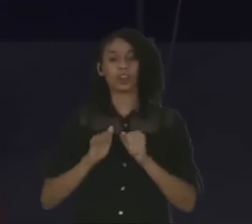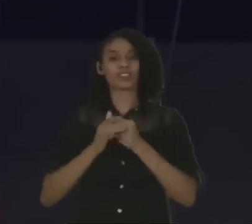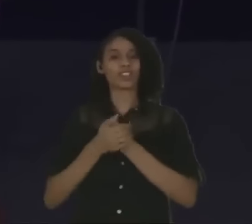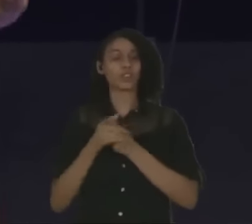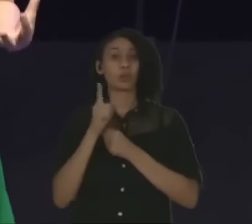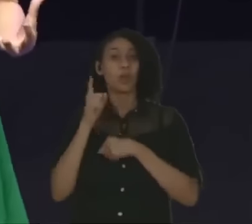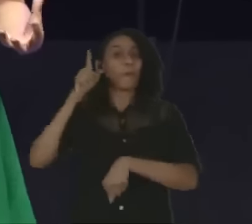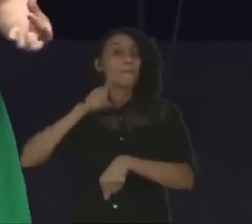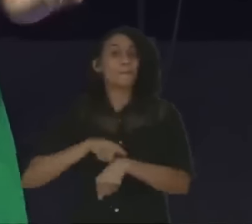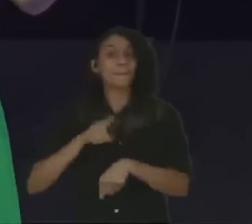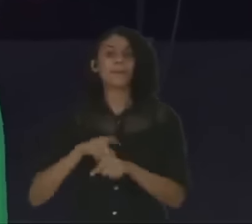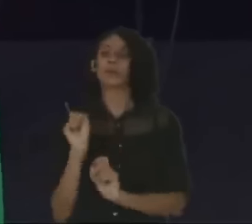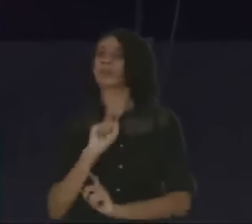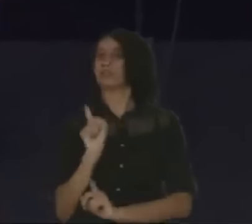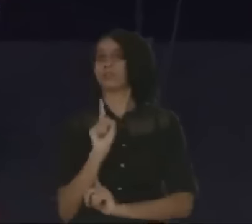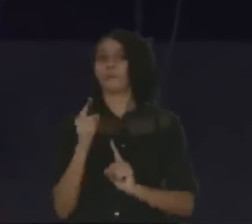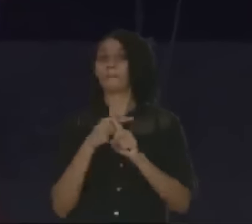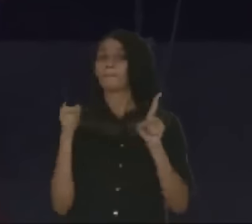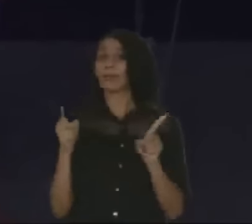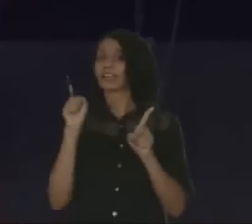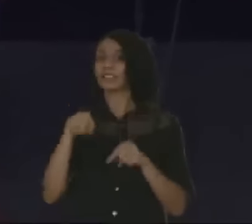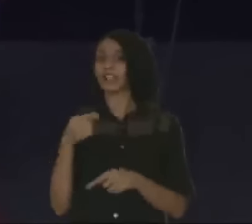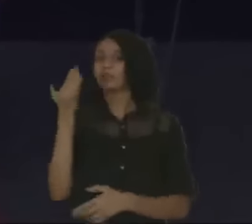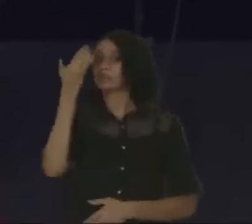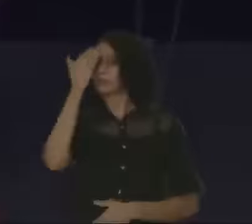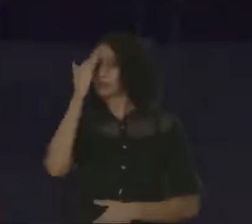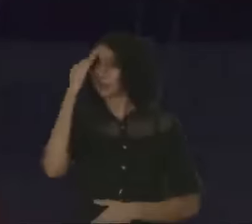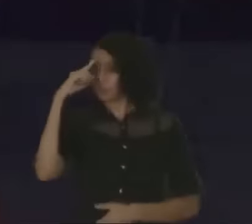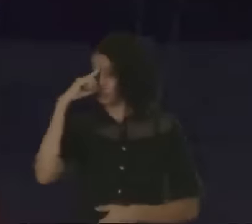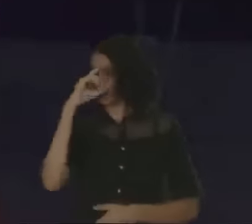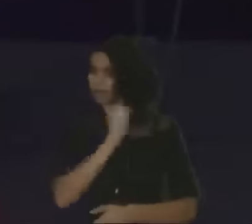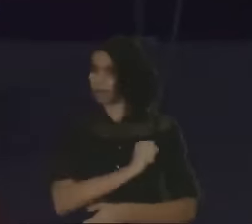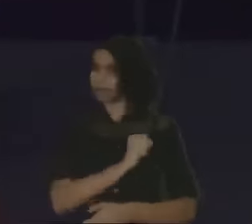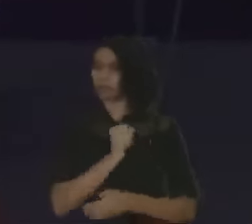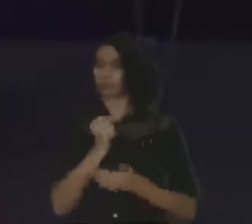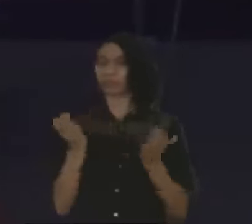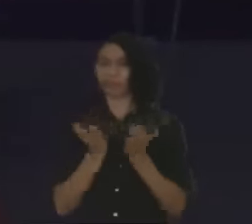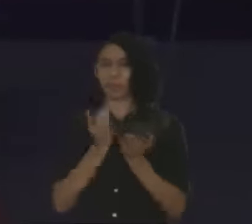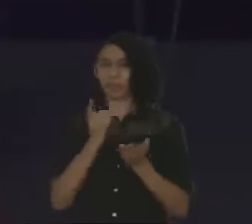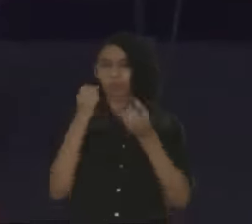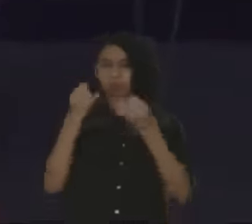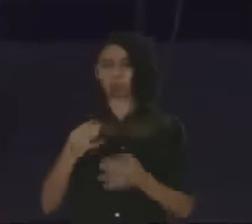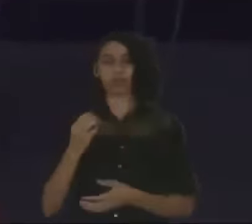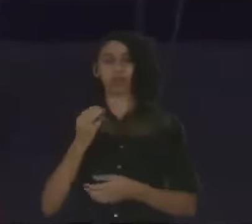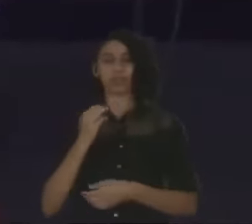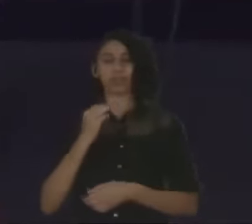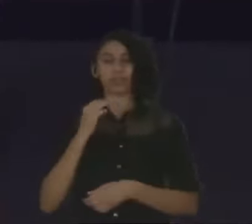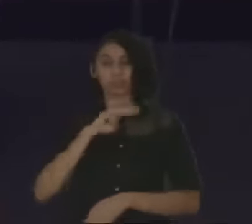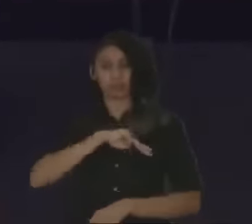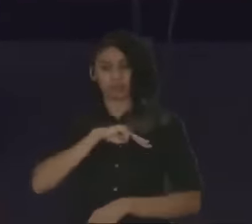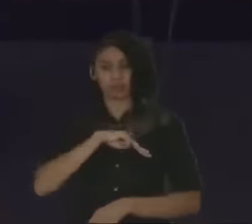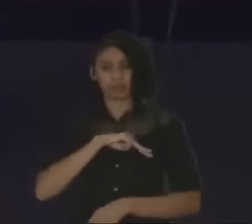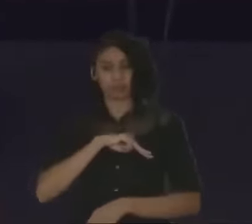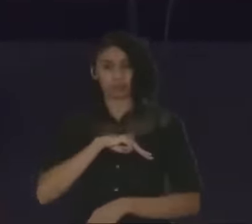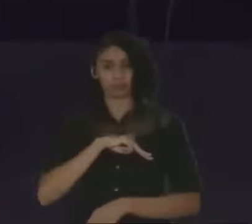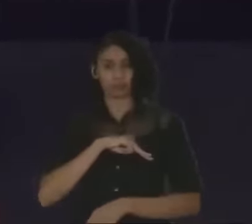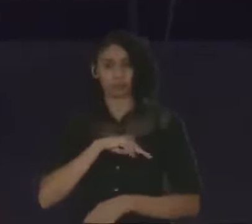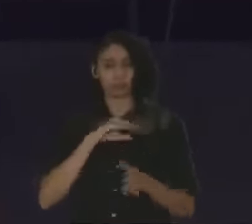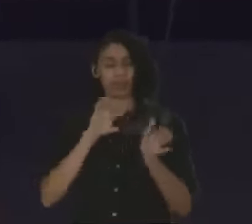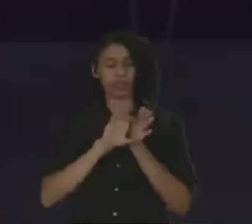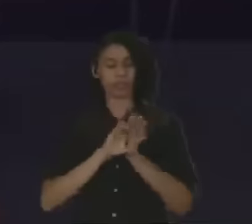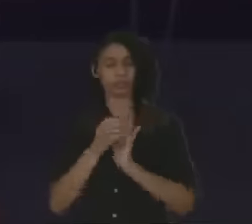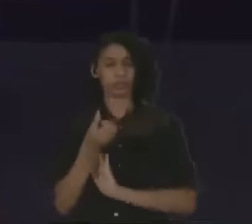um momento é sobre um discernimento a Bíblia diz em Mateus capítulo 6 o verso de número 6 diz assim